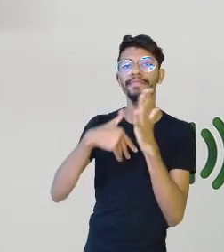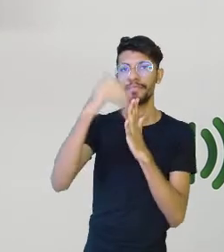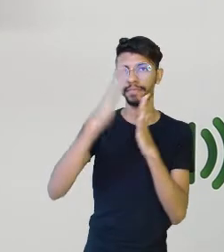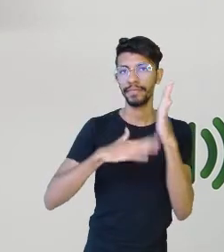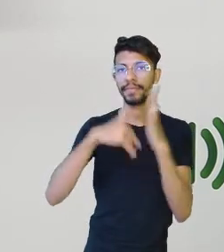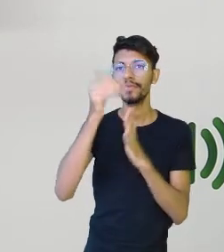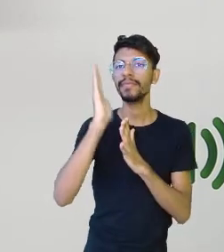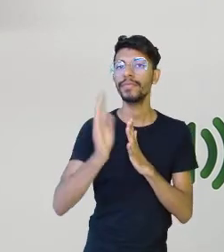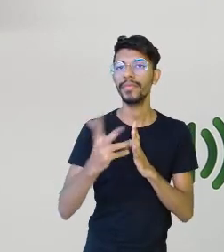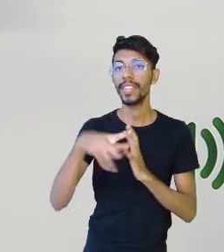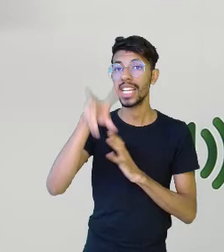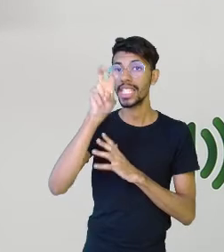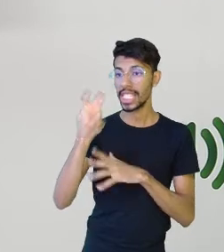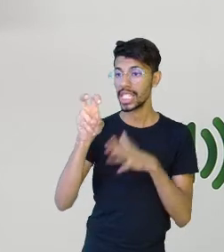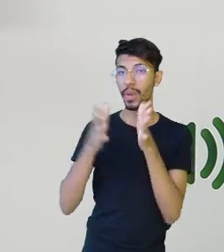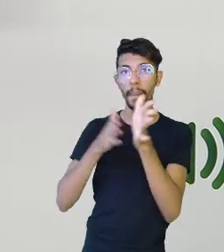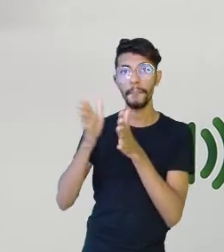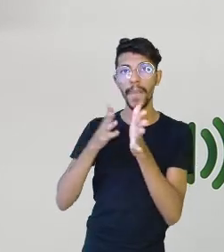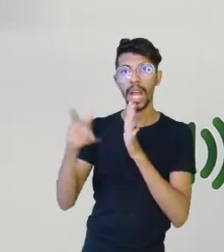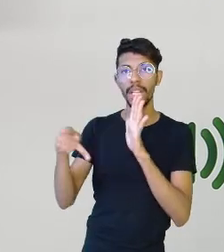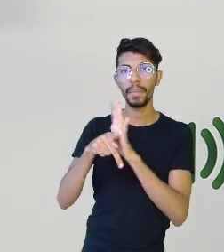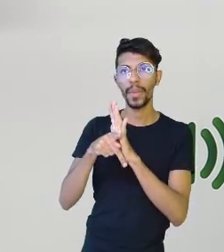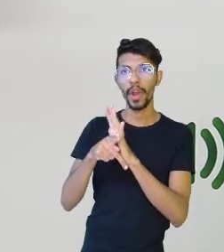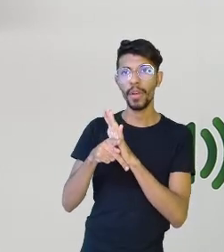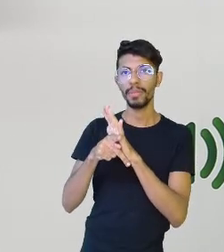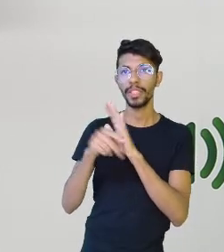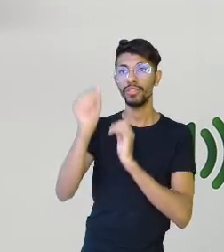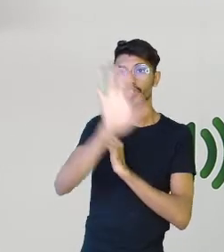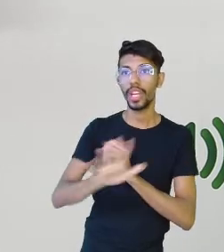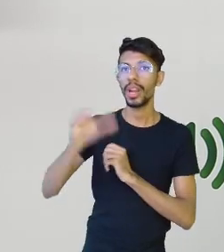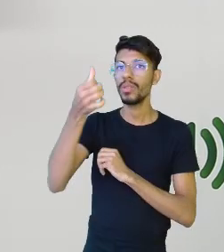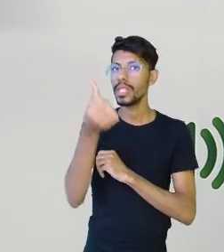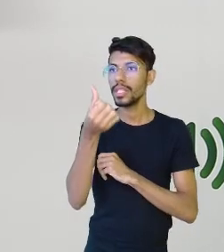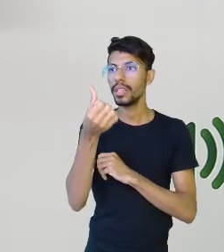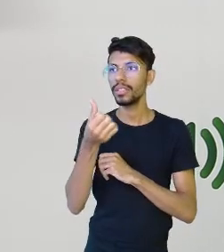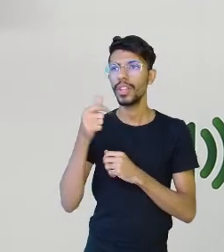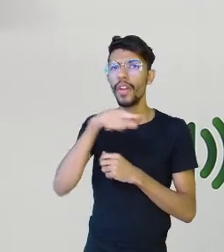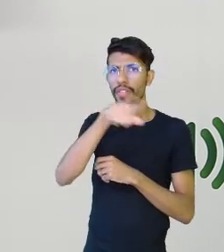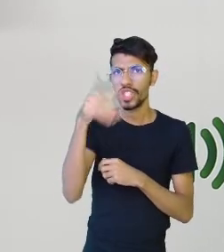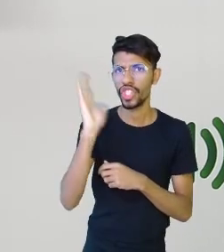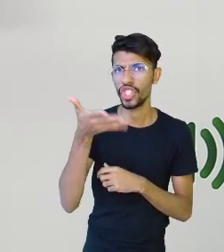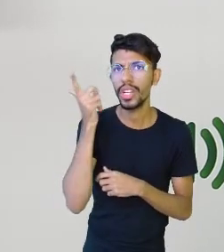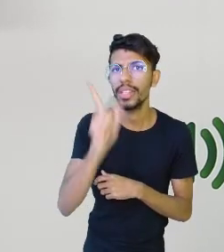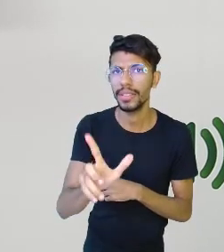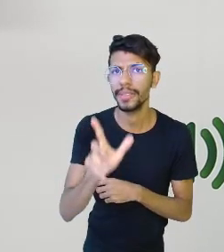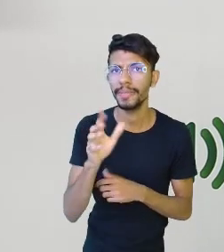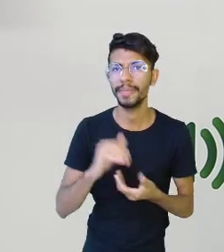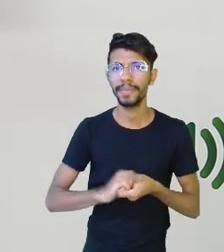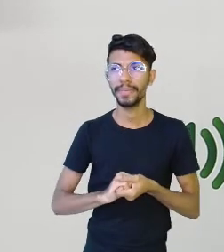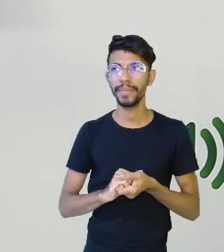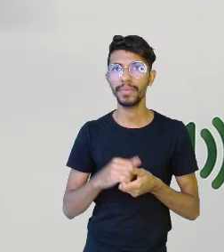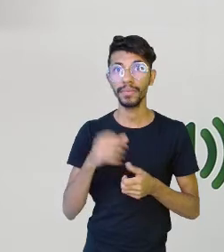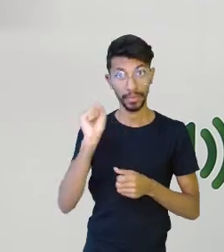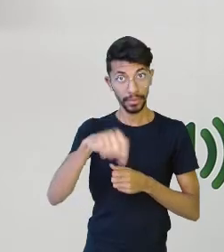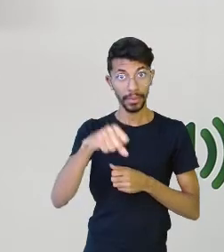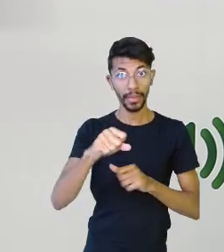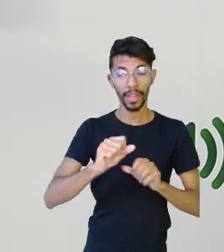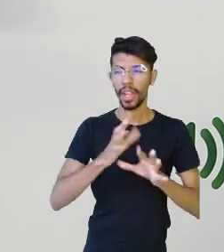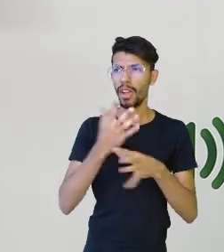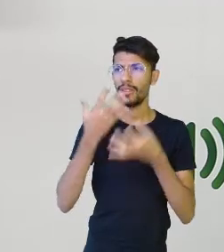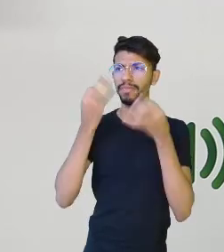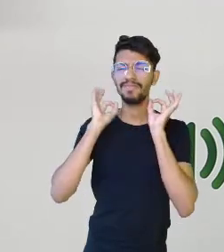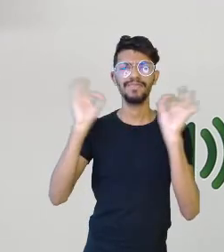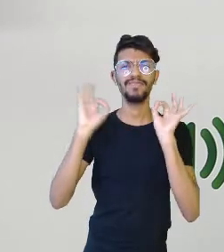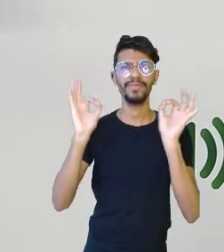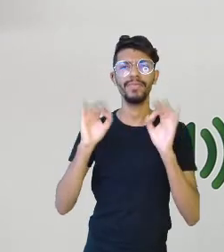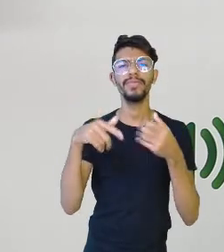Pintei 5 partes das 6 que eu tenho. Você já conseguiu? Sim? Então